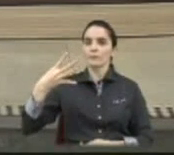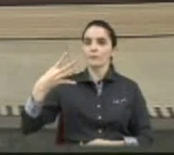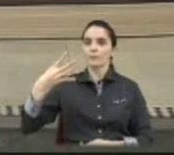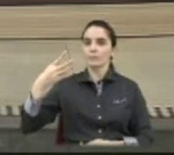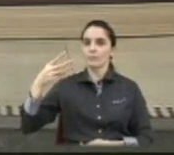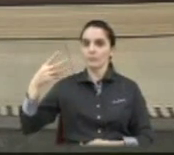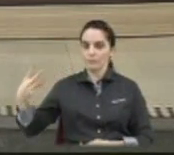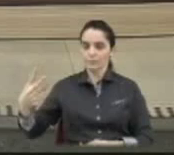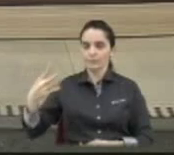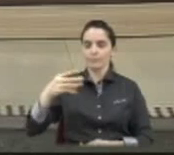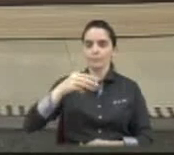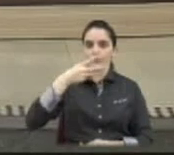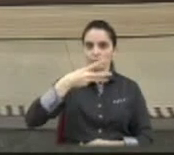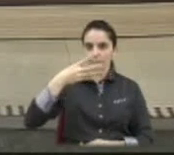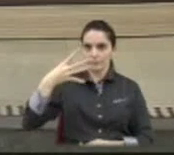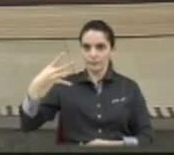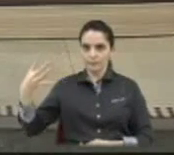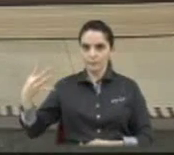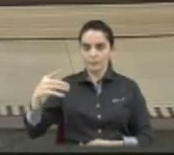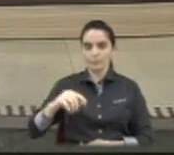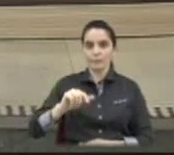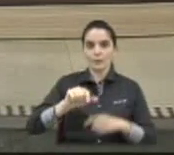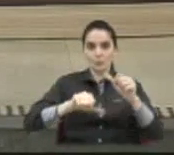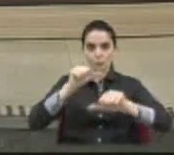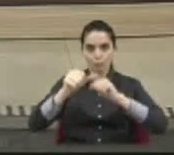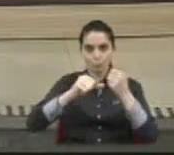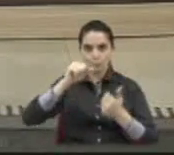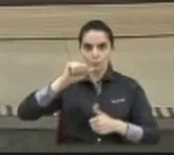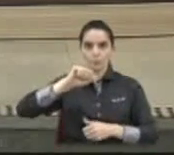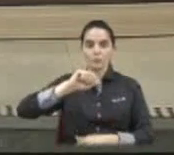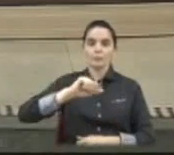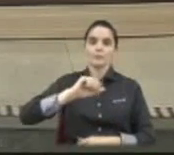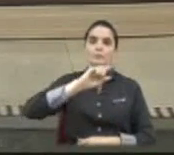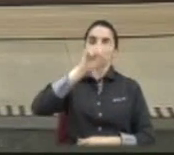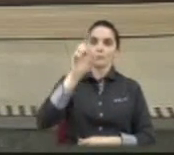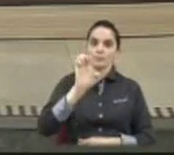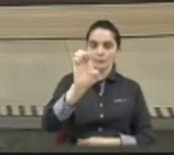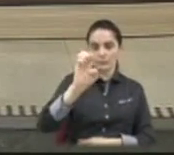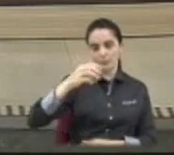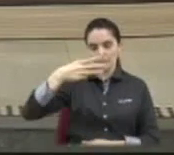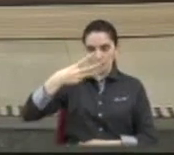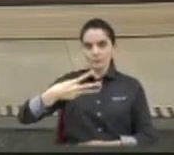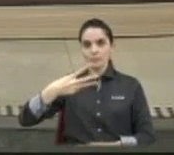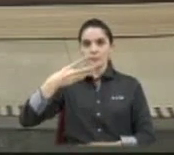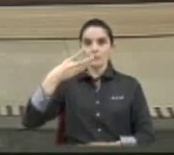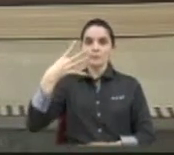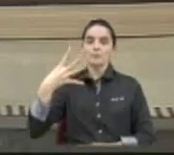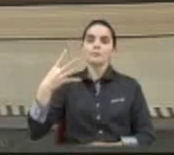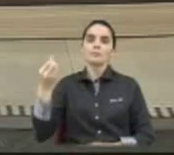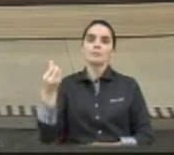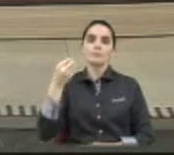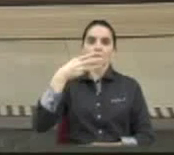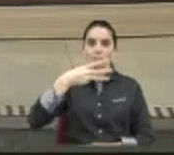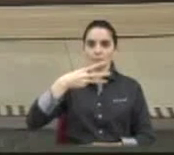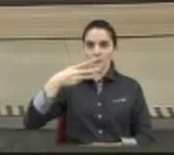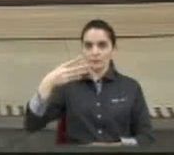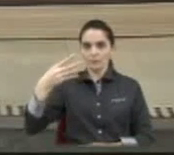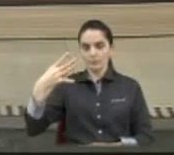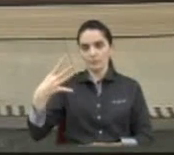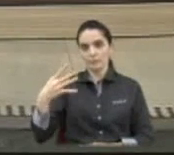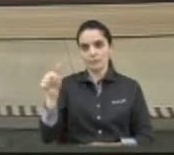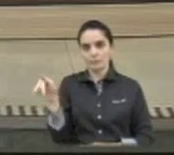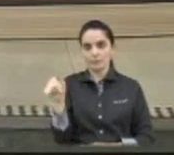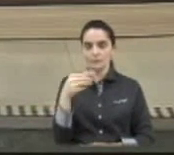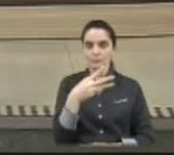343, doutora Mayra, 344, José Eduardo, 345, José Eduardo, 346, José Eduardo, 347,